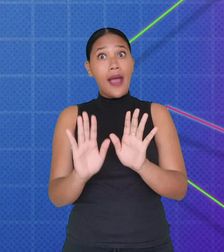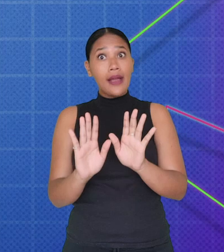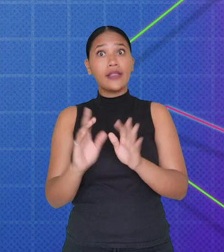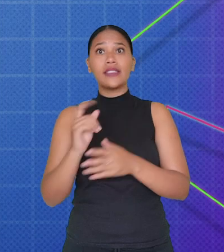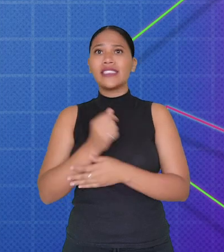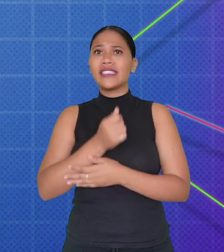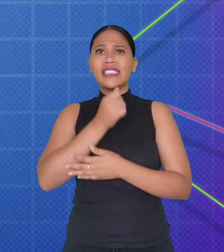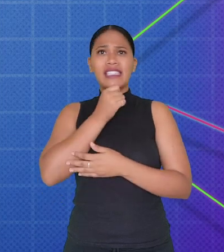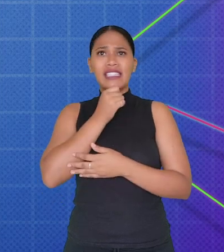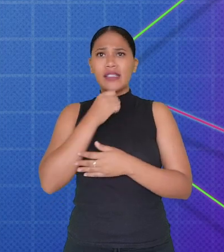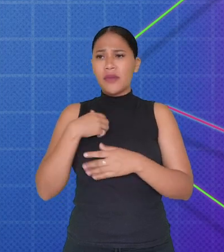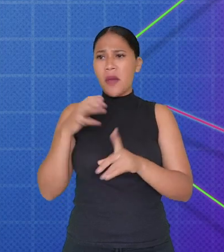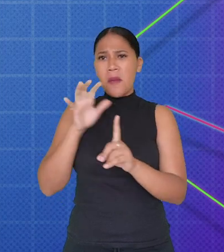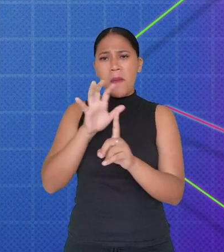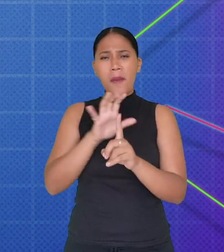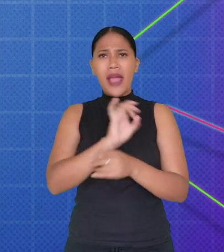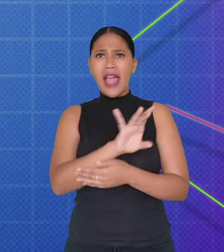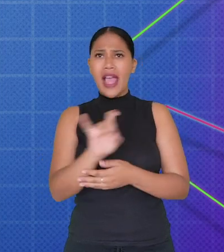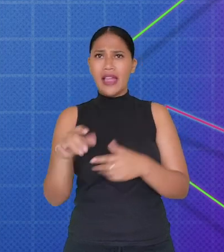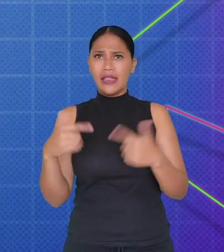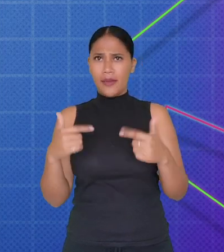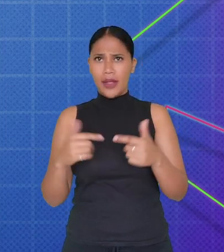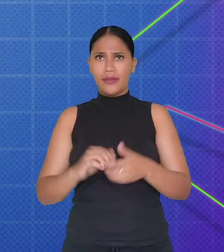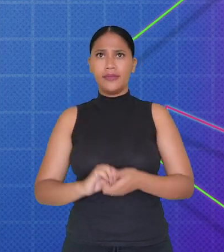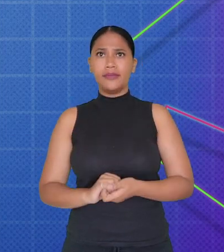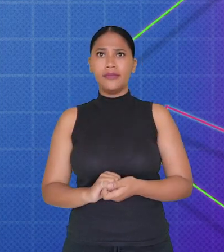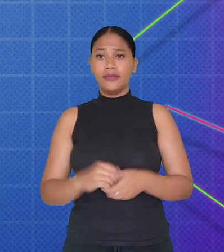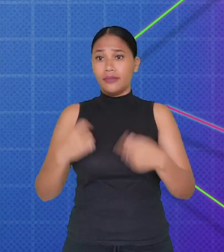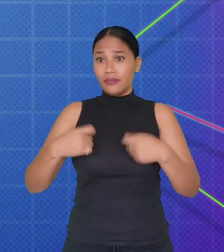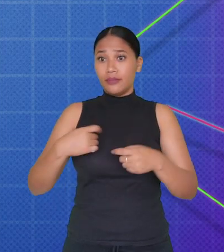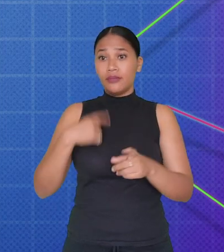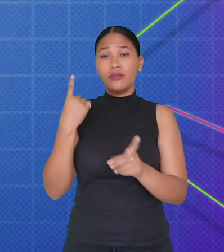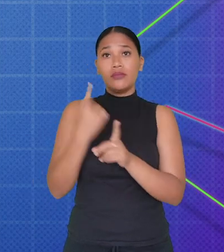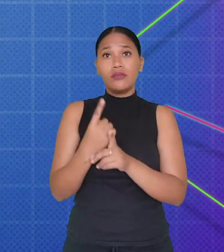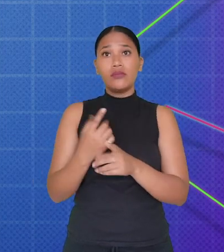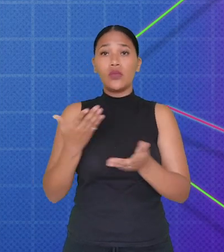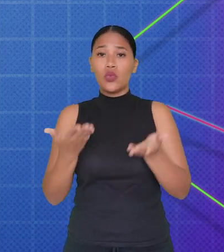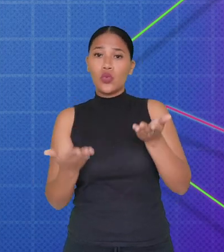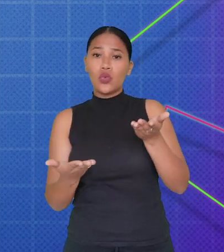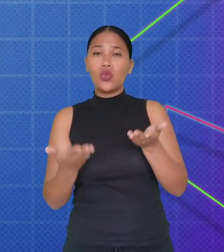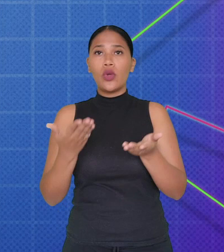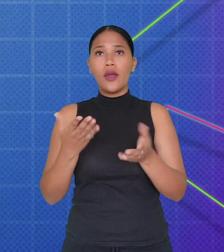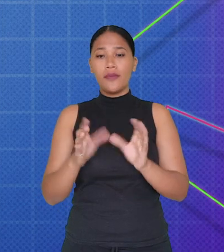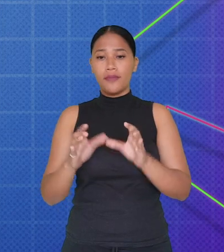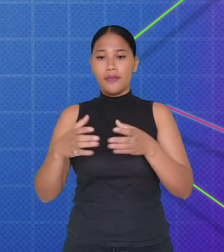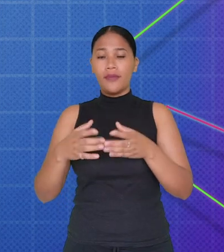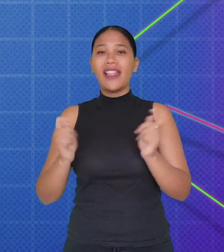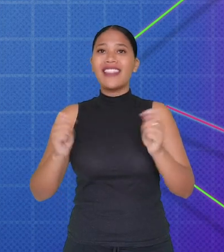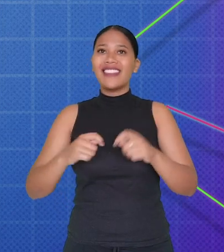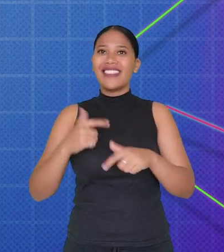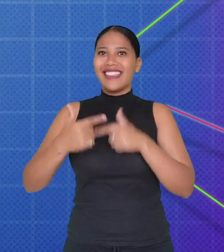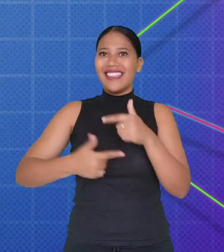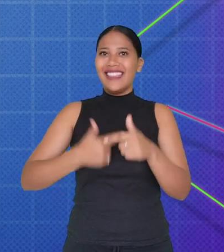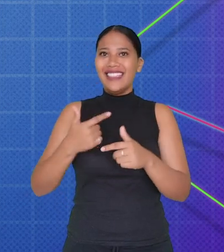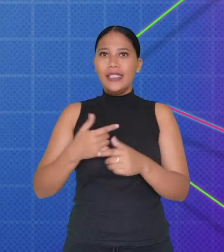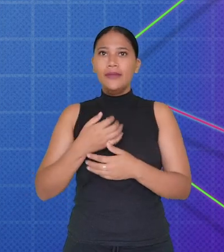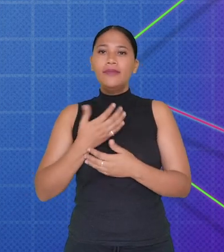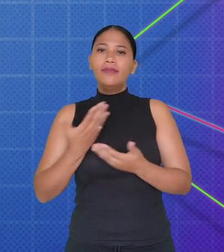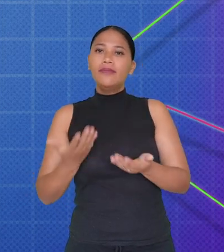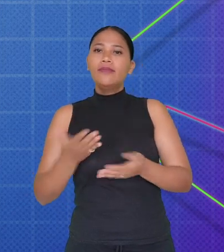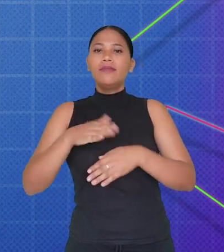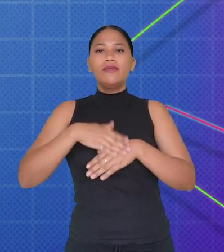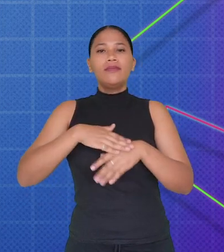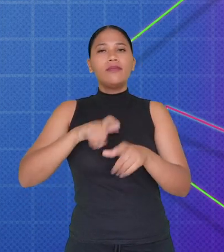mas sem interferir demais no trabalho de cada um é preciso encontrar um equilíbrio para que a equipe possa trabalhar com autonomia